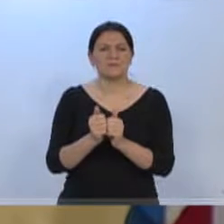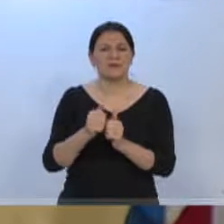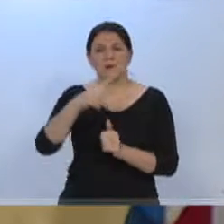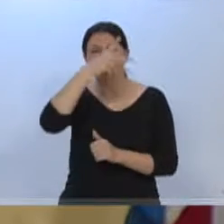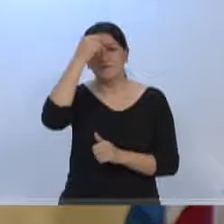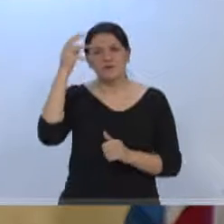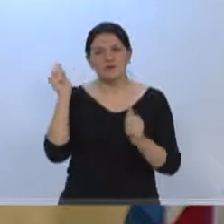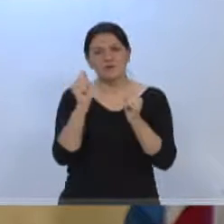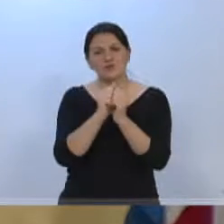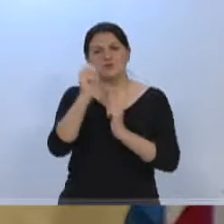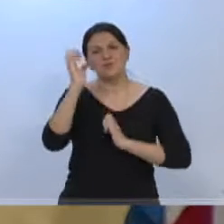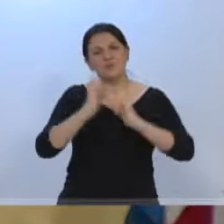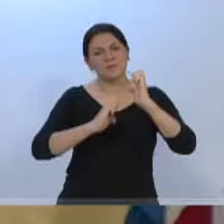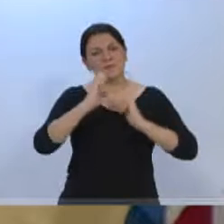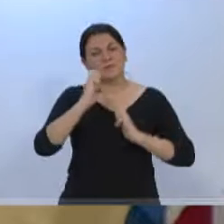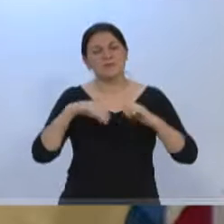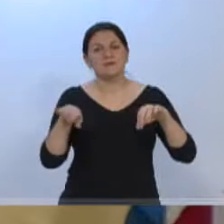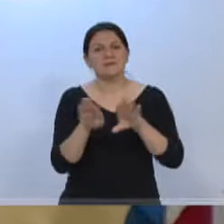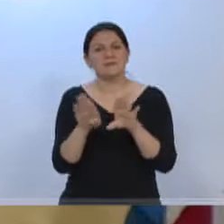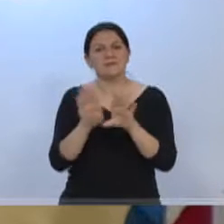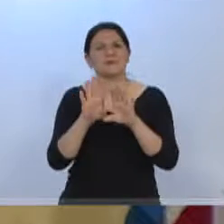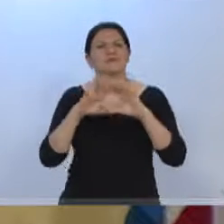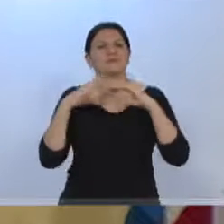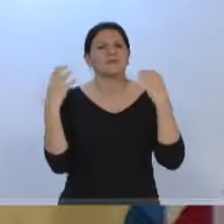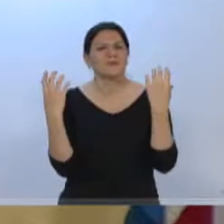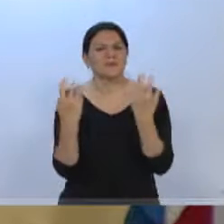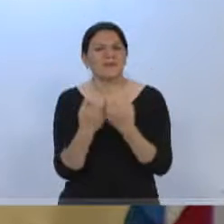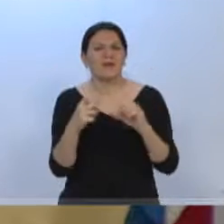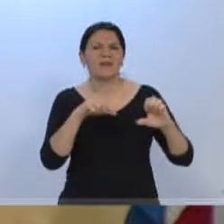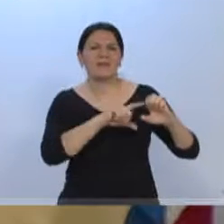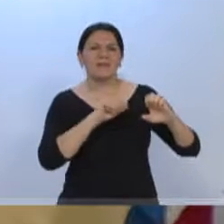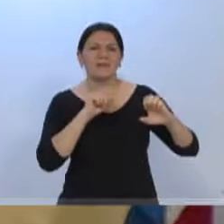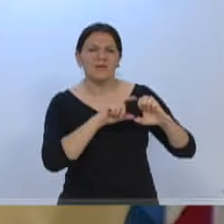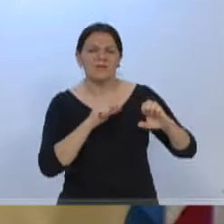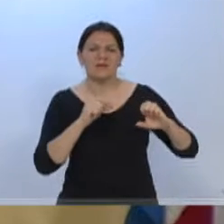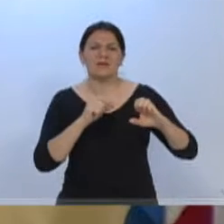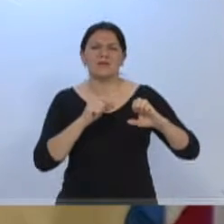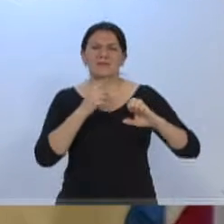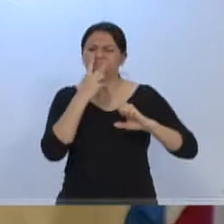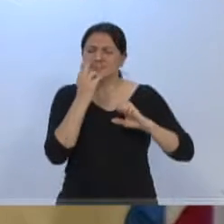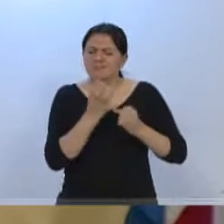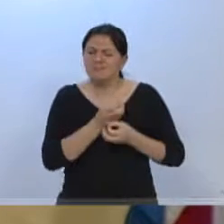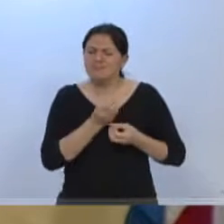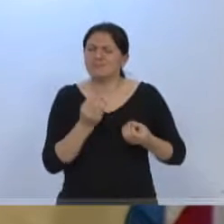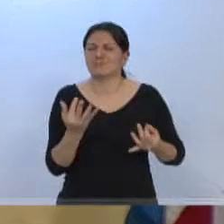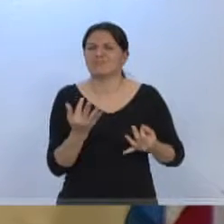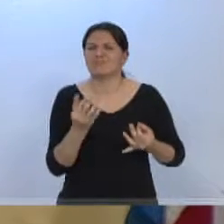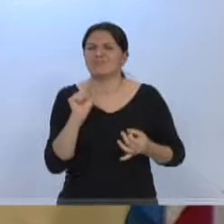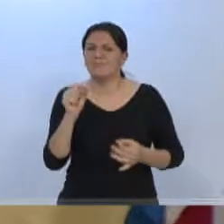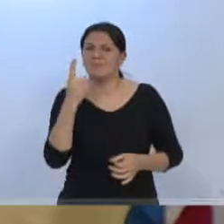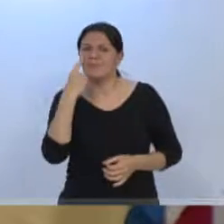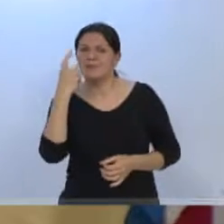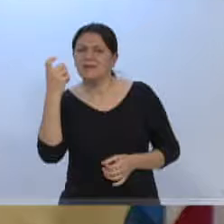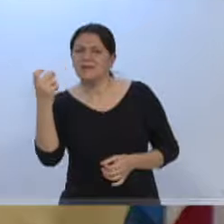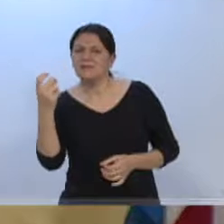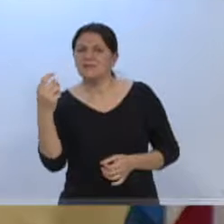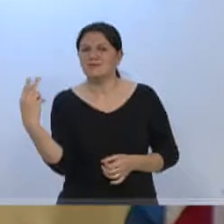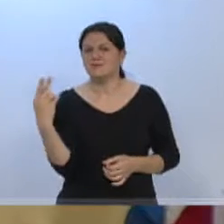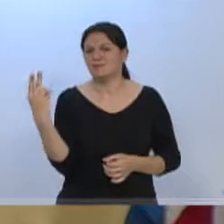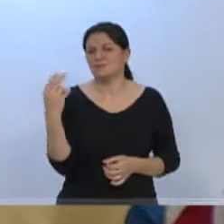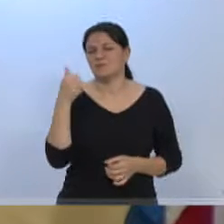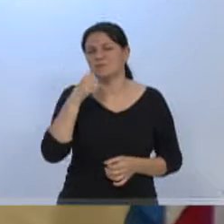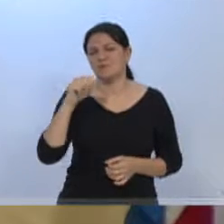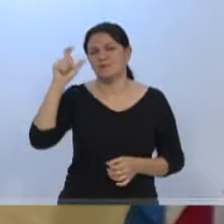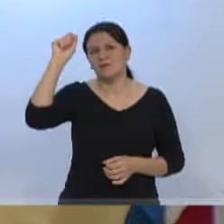empresas e que a gente possa também ter a comunidade, os empresários locais, essa sensibilidade. Então, quem se interessou pelo caso dessas atletas, que